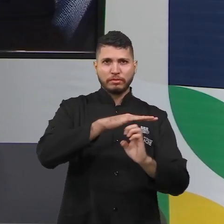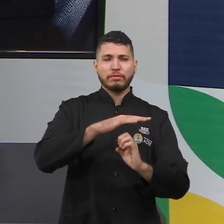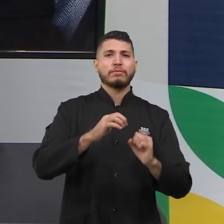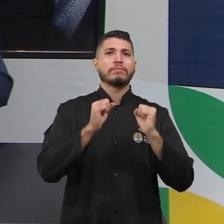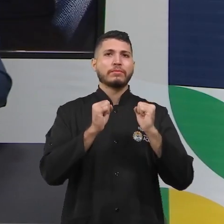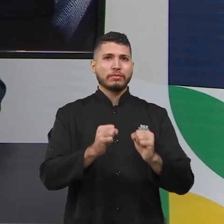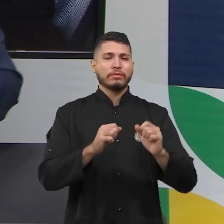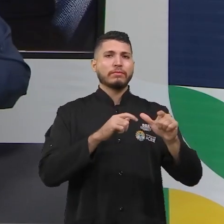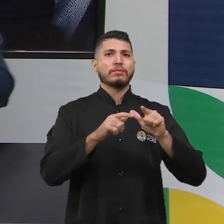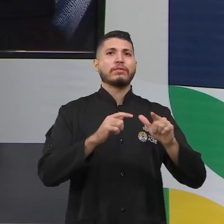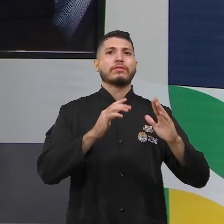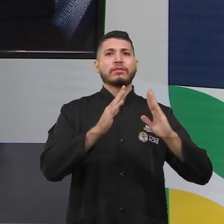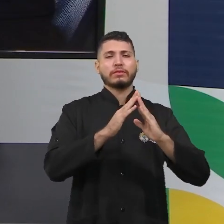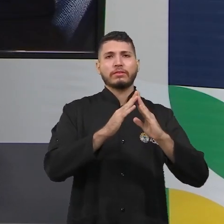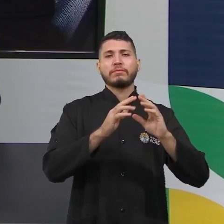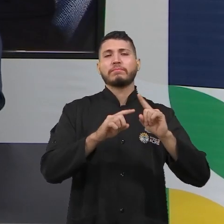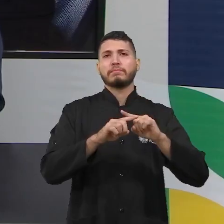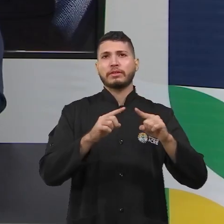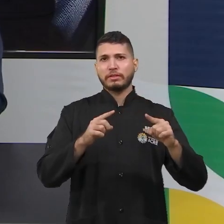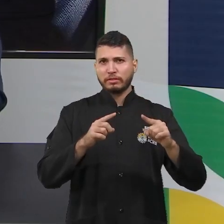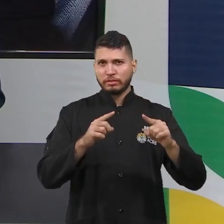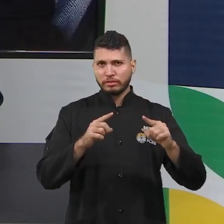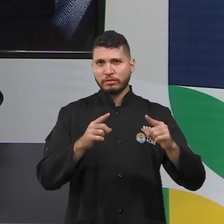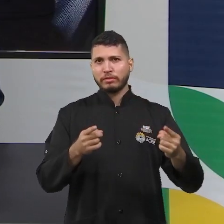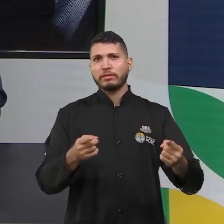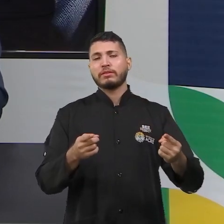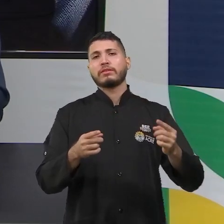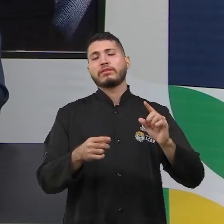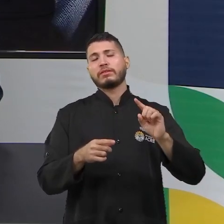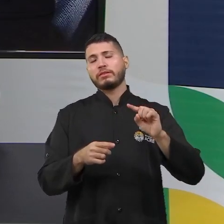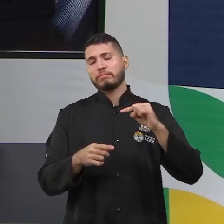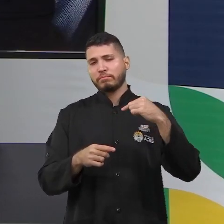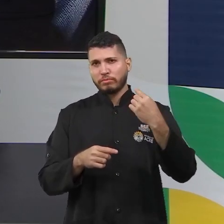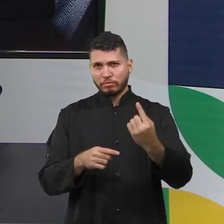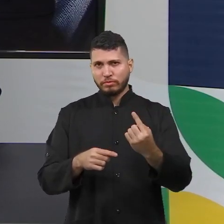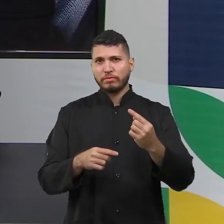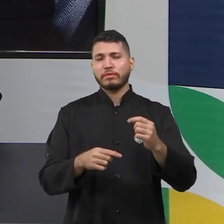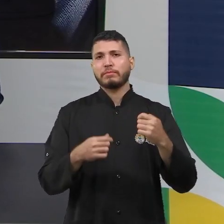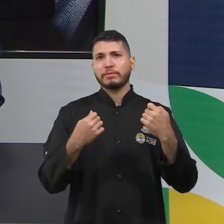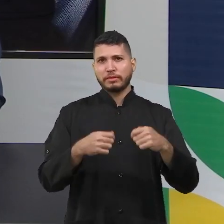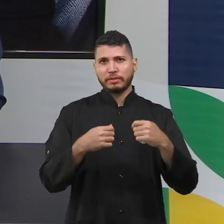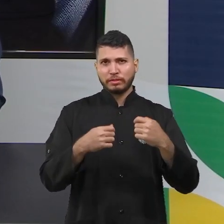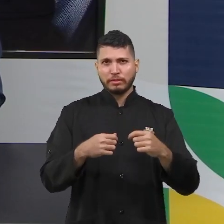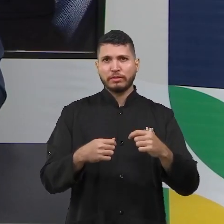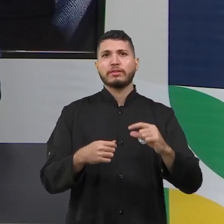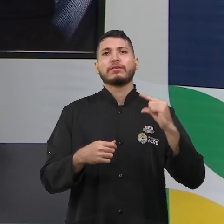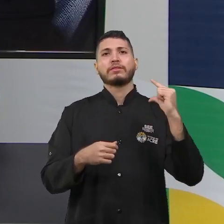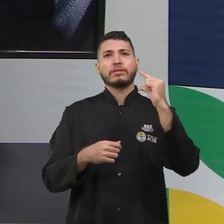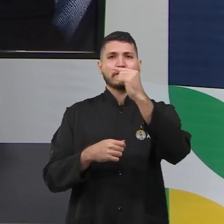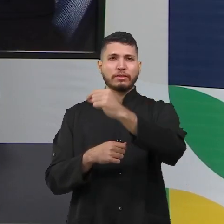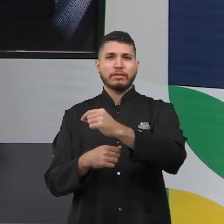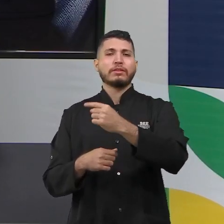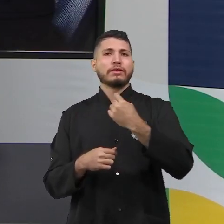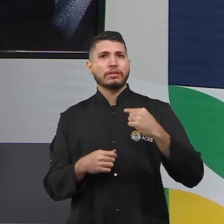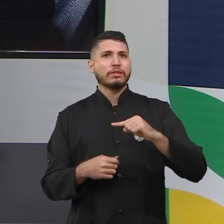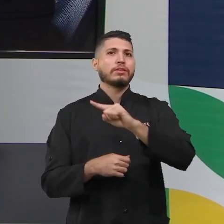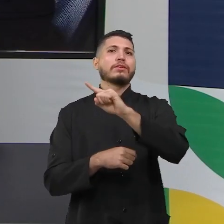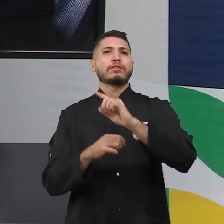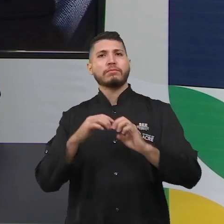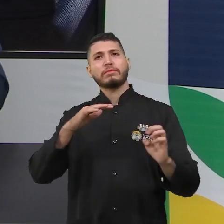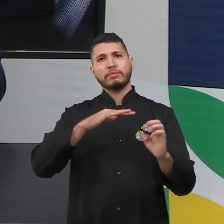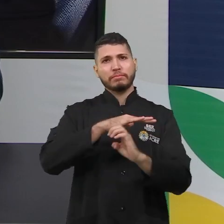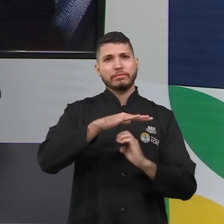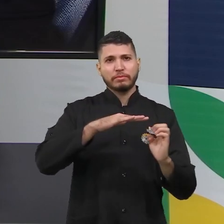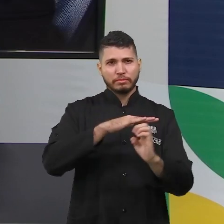trabalhar de casa, mas em algum momento ele vai ser solicitado a estar dentro da empresa. Então, essa é a principal